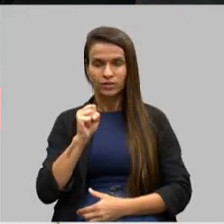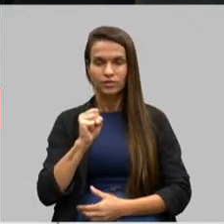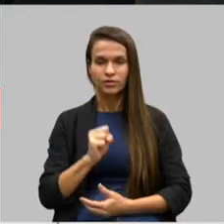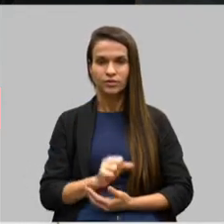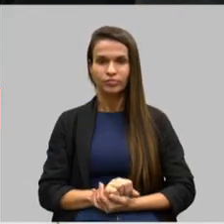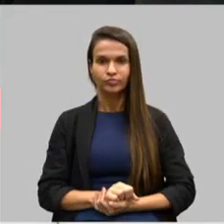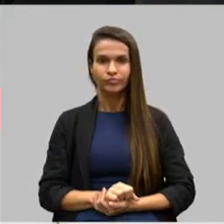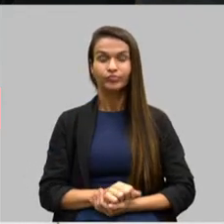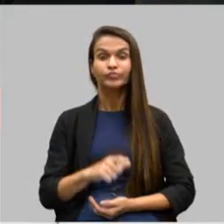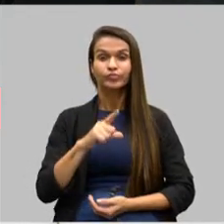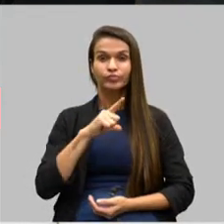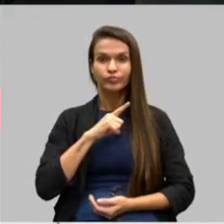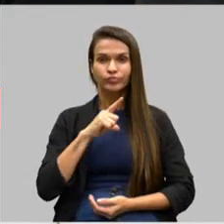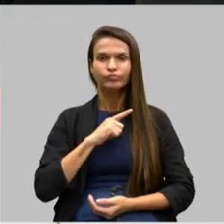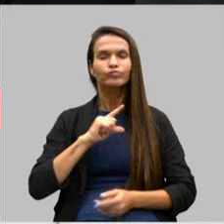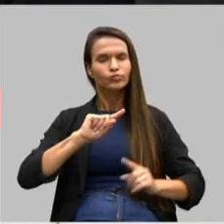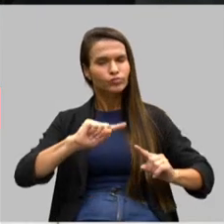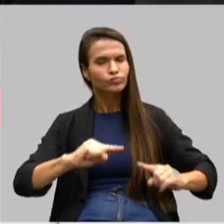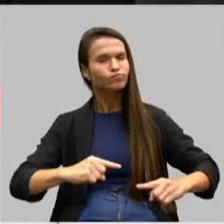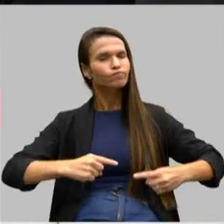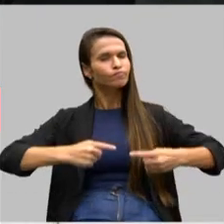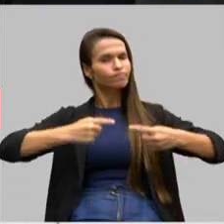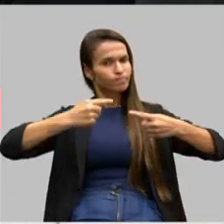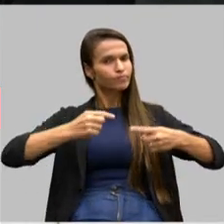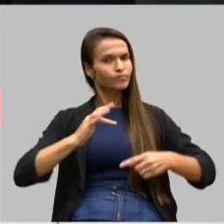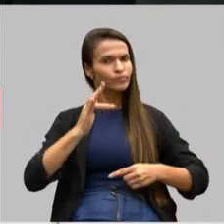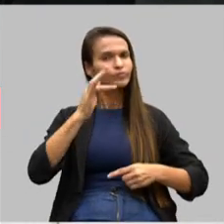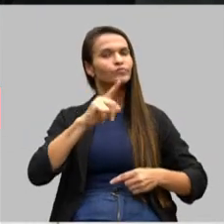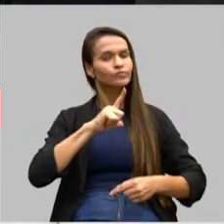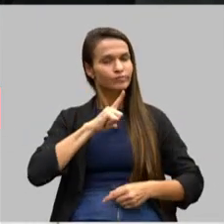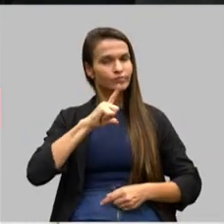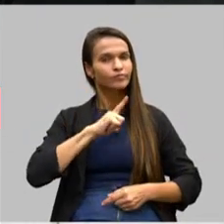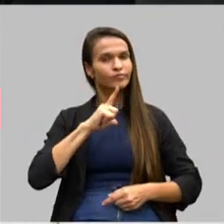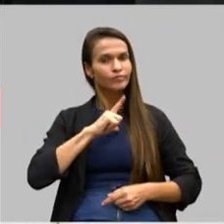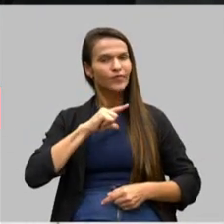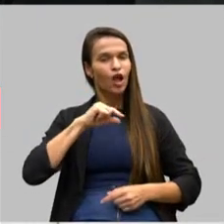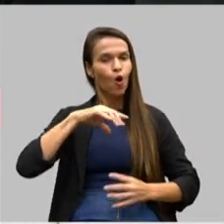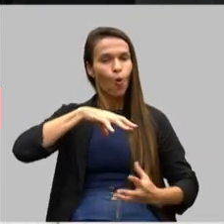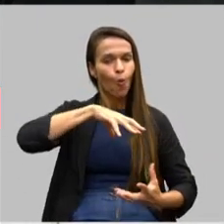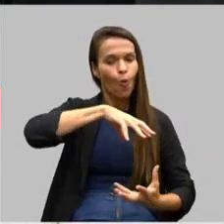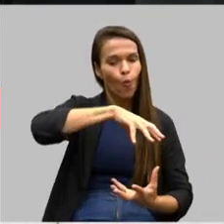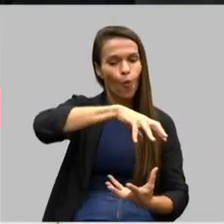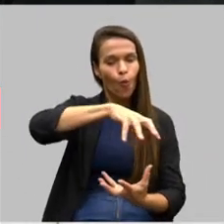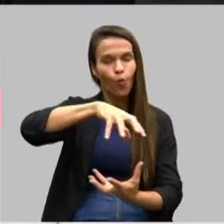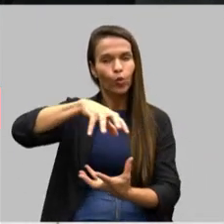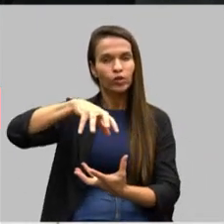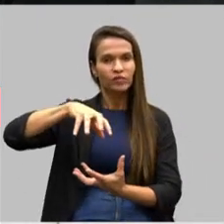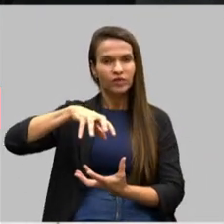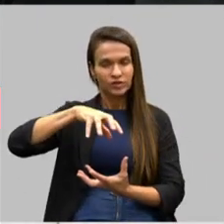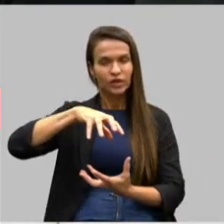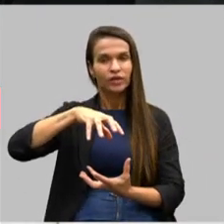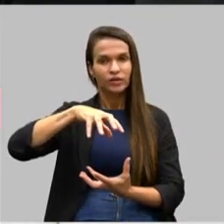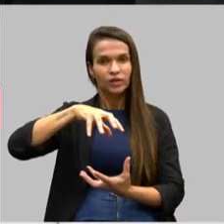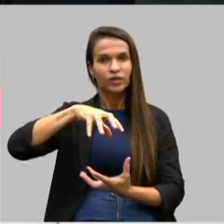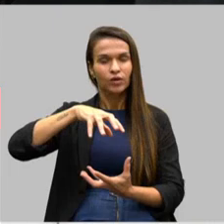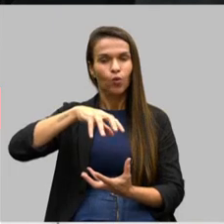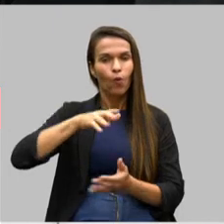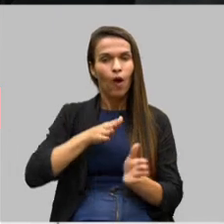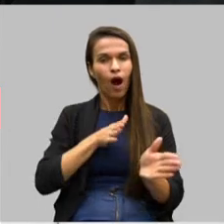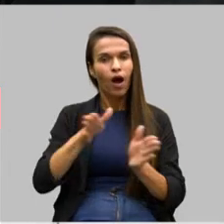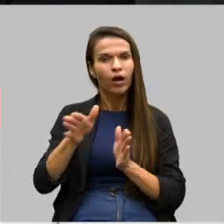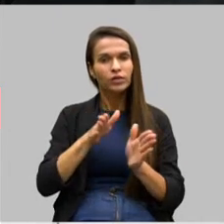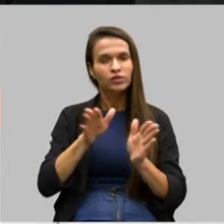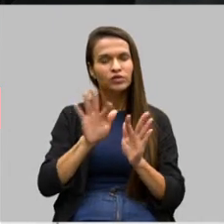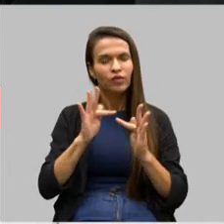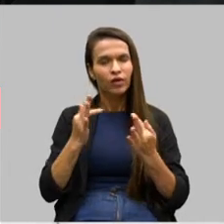Ainda temos um grande desafio pela frente, que é o desafio de universalizar o acesso de muitas